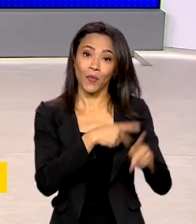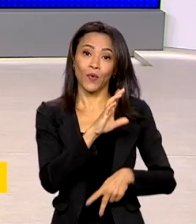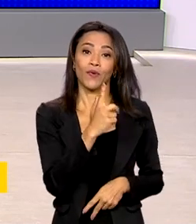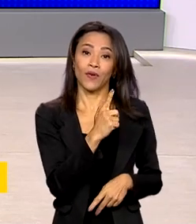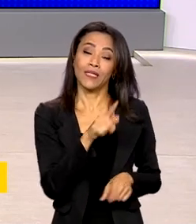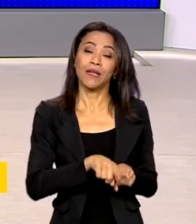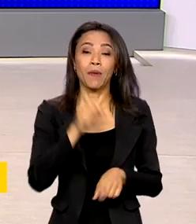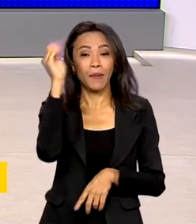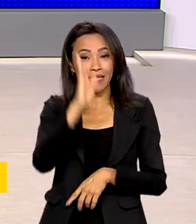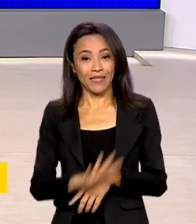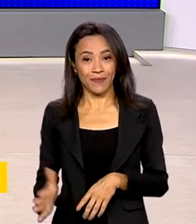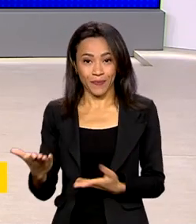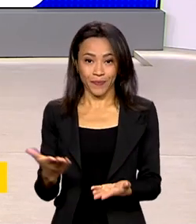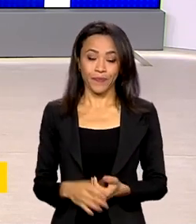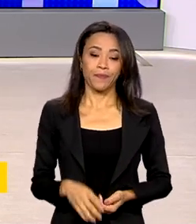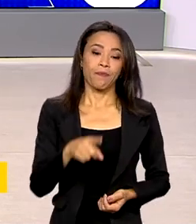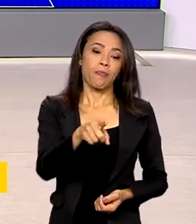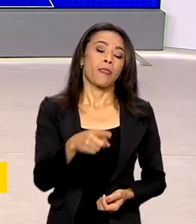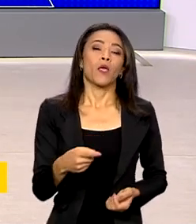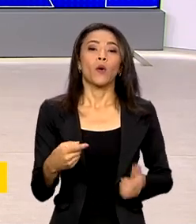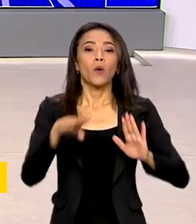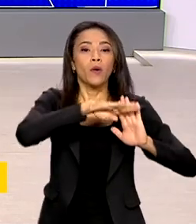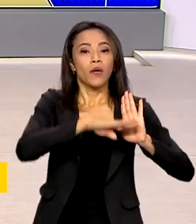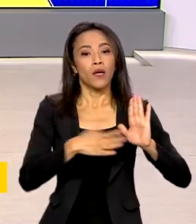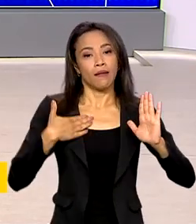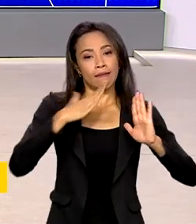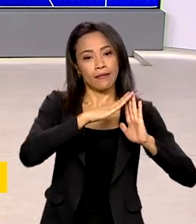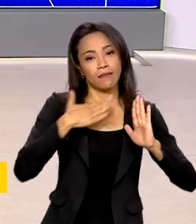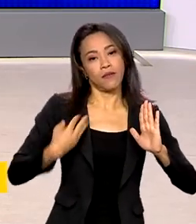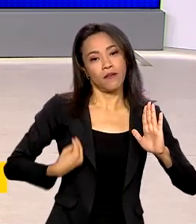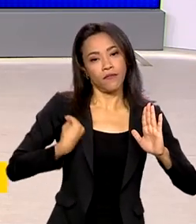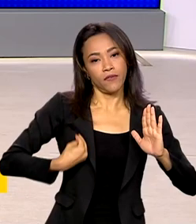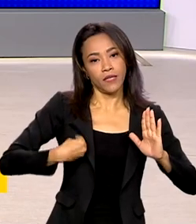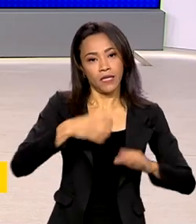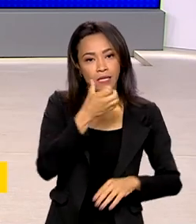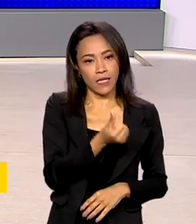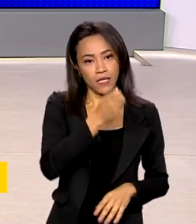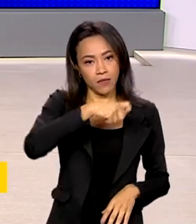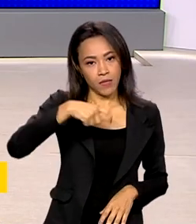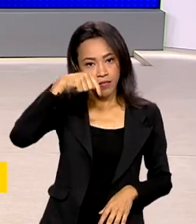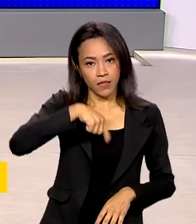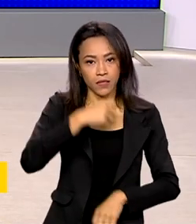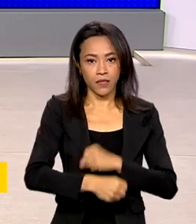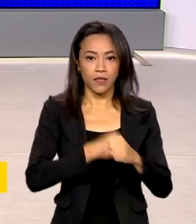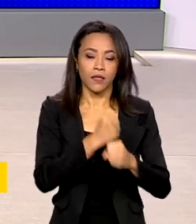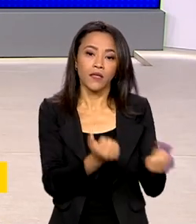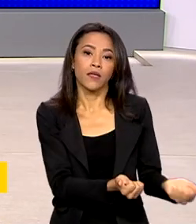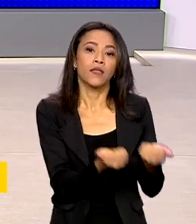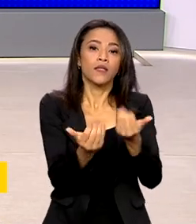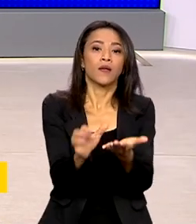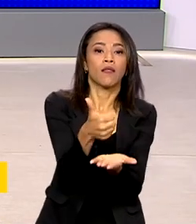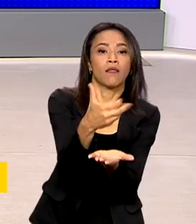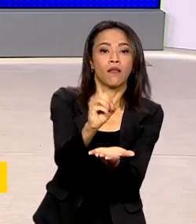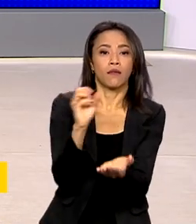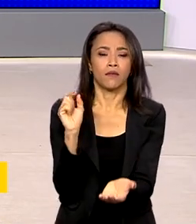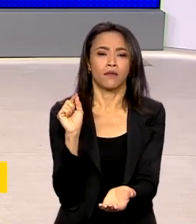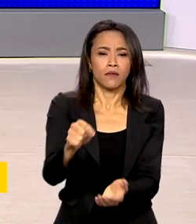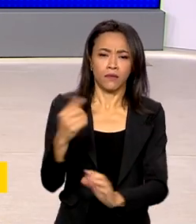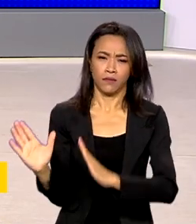o minha casa minha vida entregou nos seis primeiros meses desse ano 10 mil moradias no país